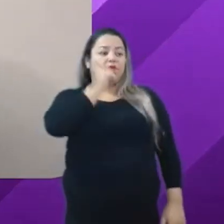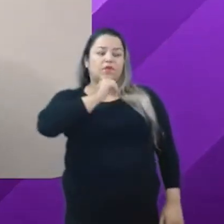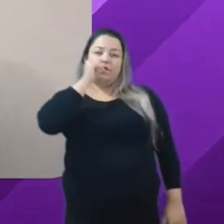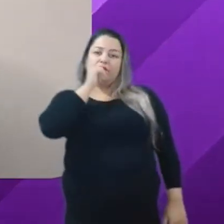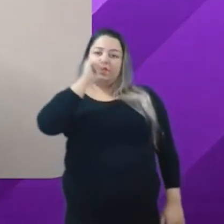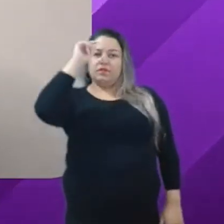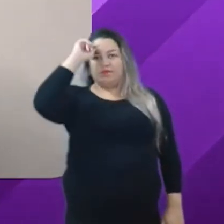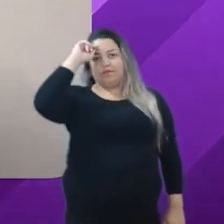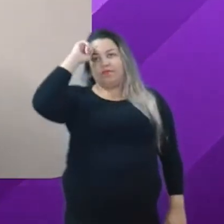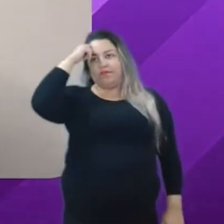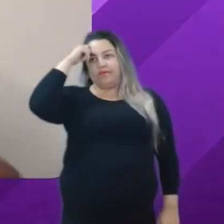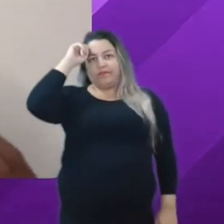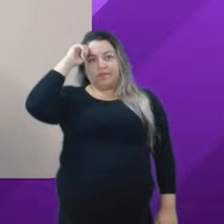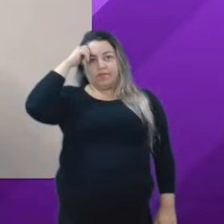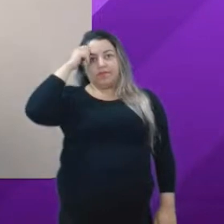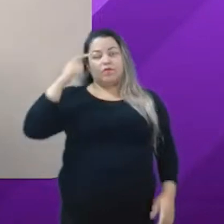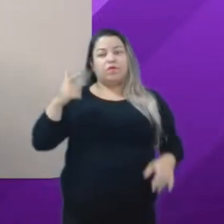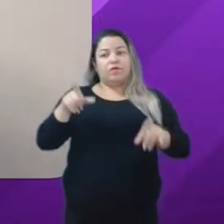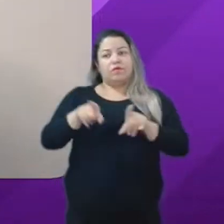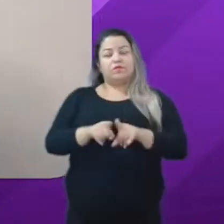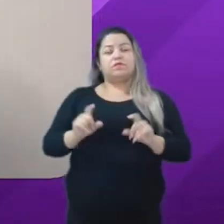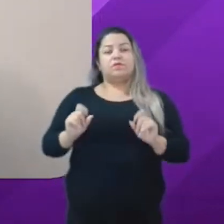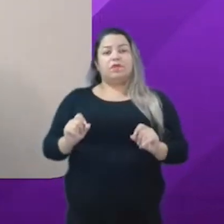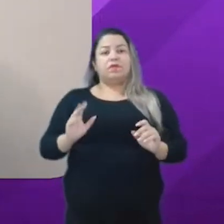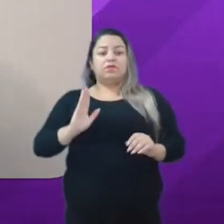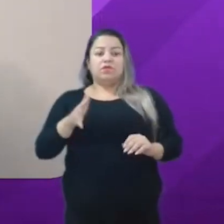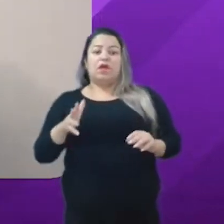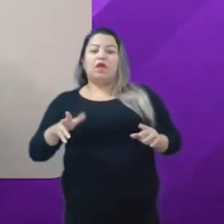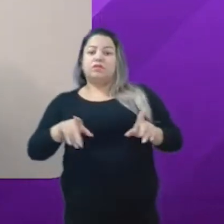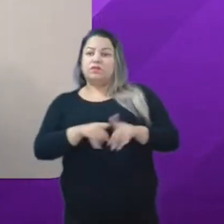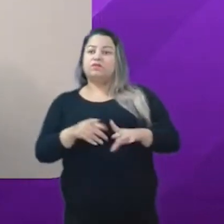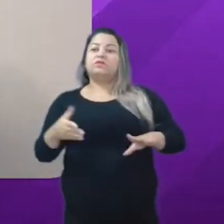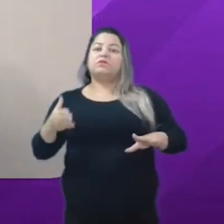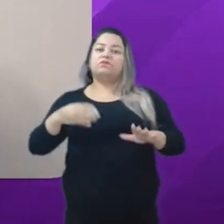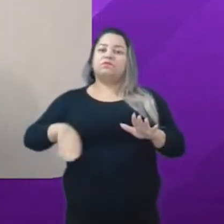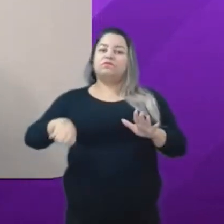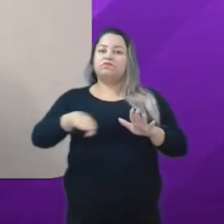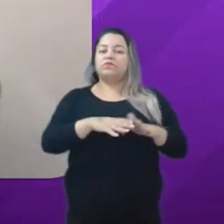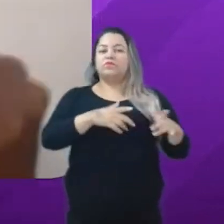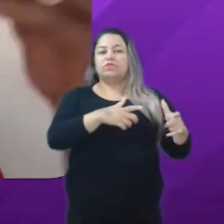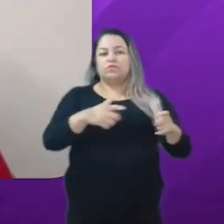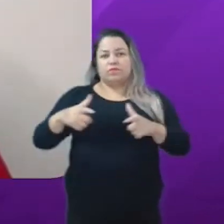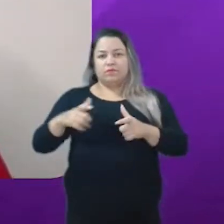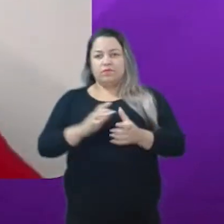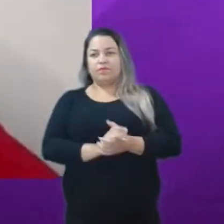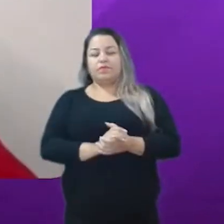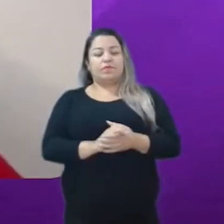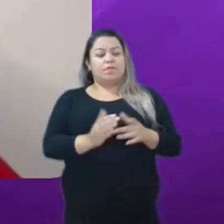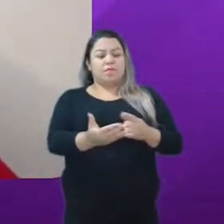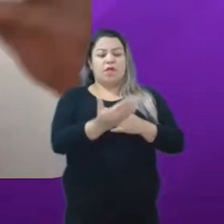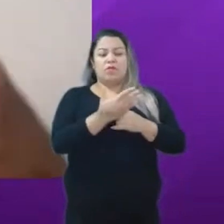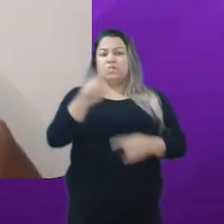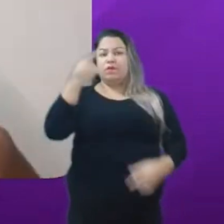negra, interiorana, que está na travessia de espaços, me ajuda a pensar também